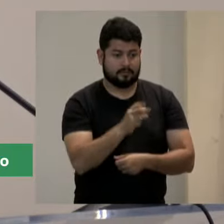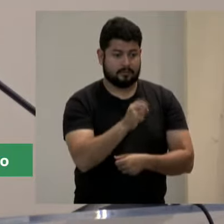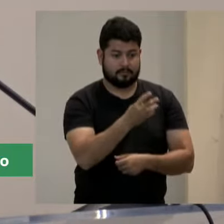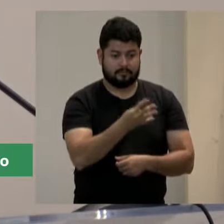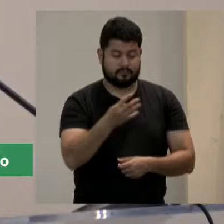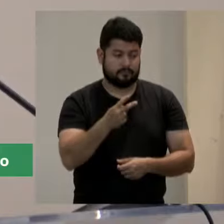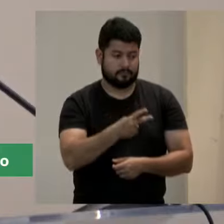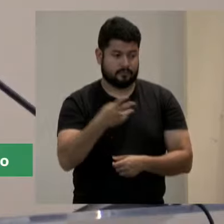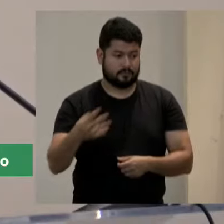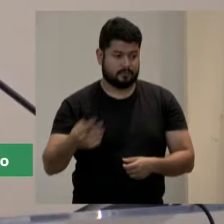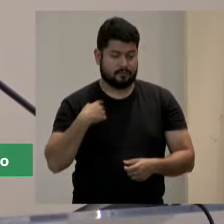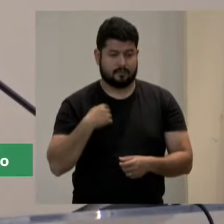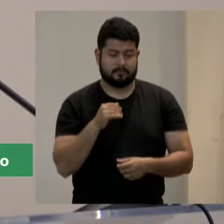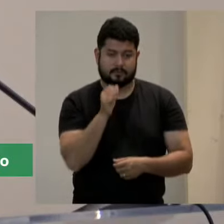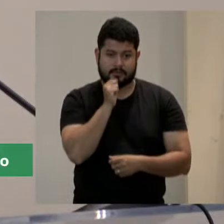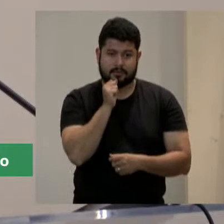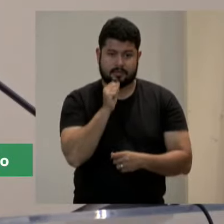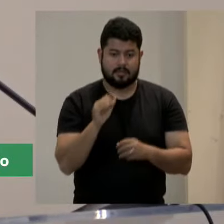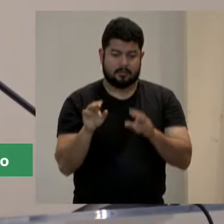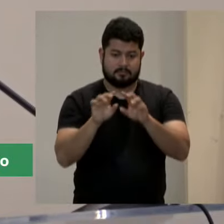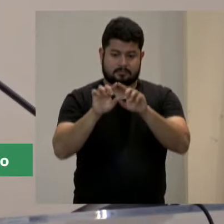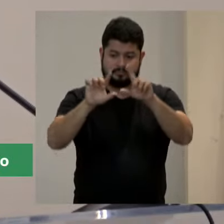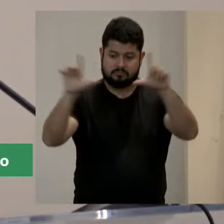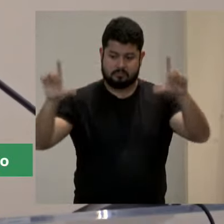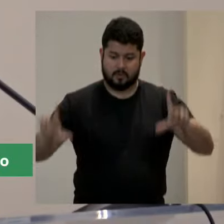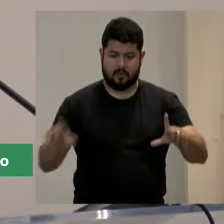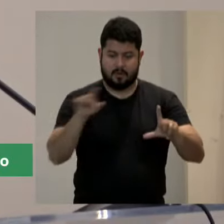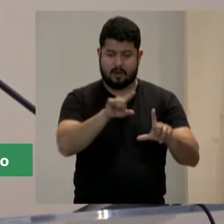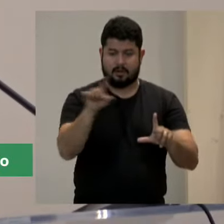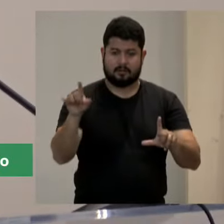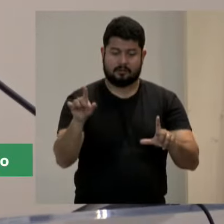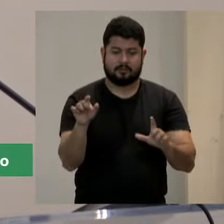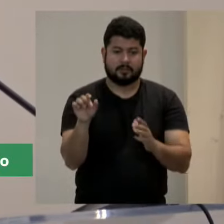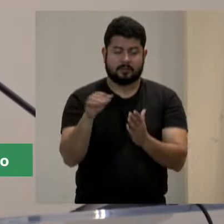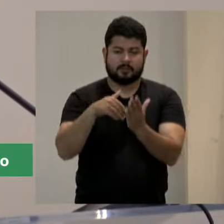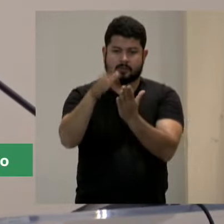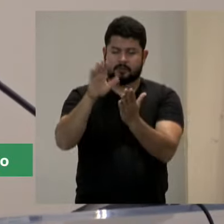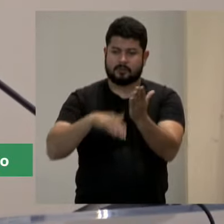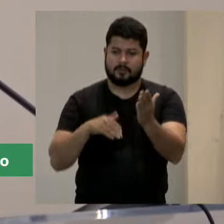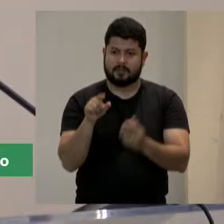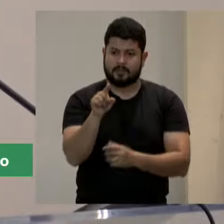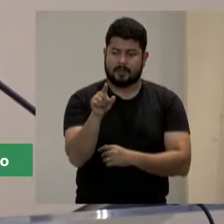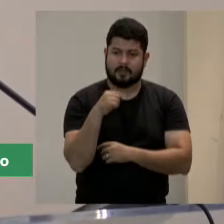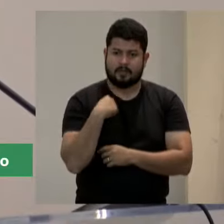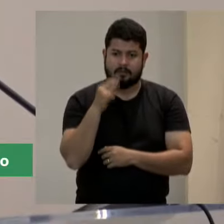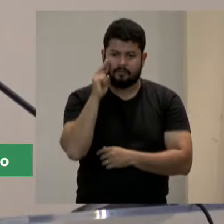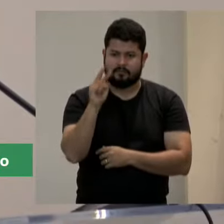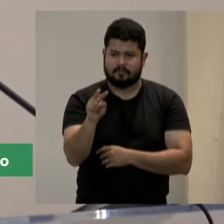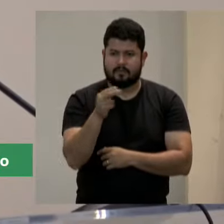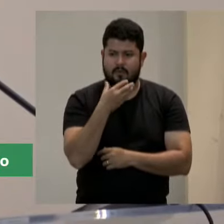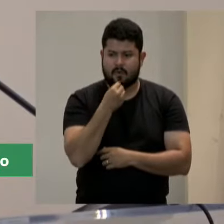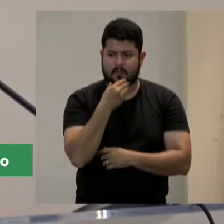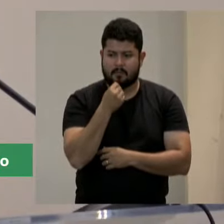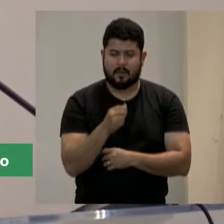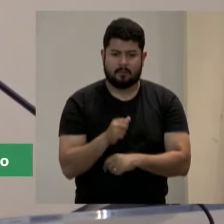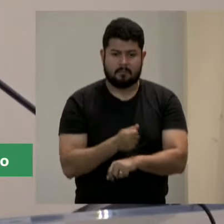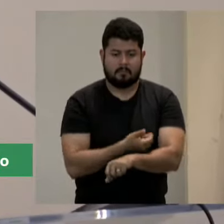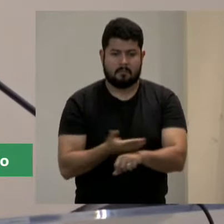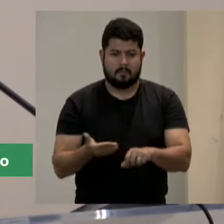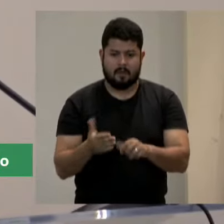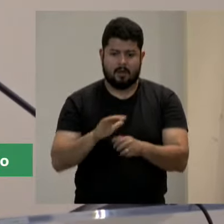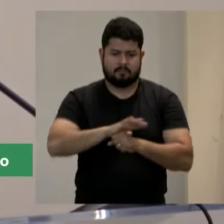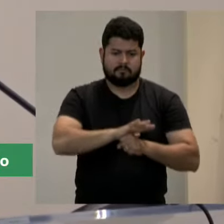como, por exemplo, emblemática, como Mestiço, a gente não vê lá uma figura de um homem pardo, submisso, né,